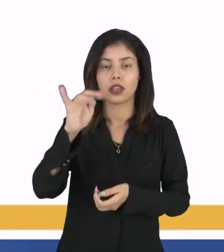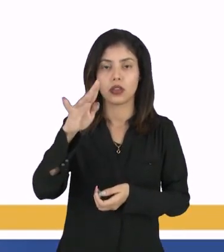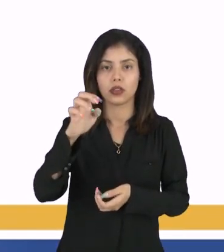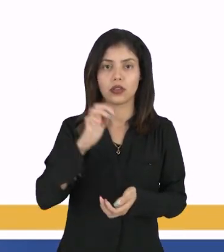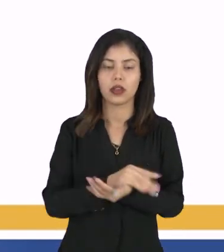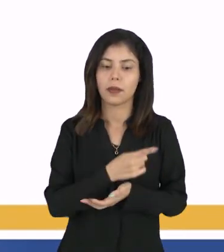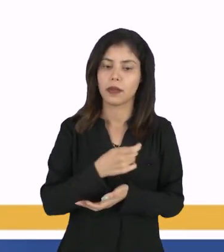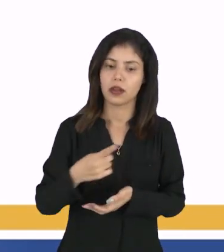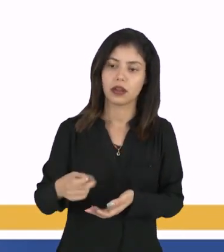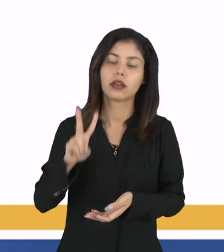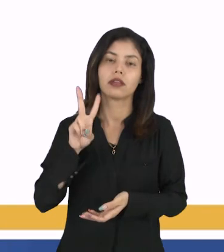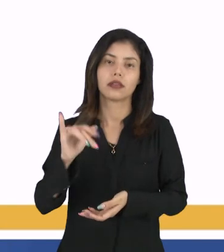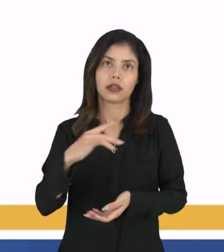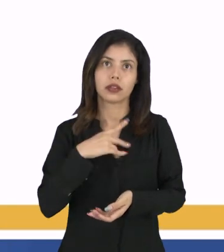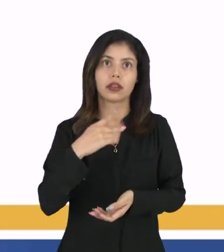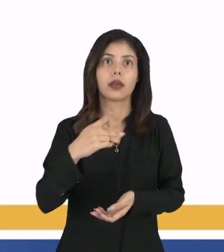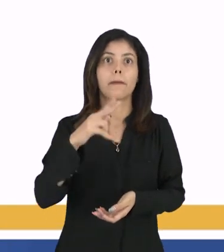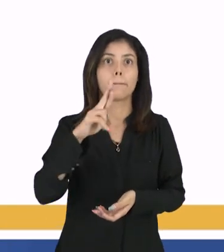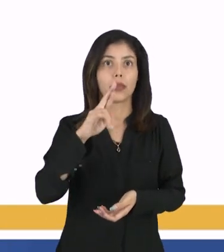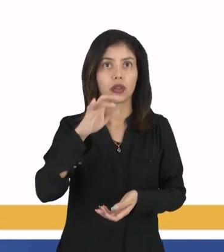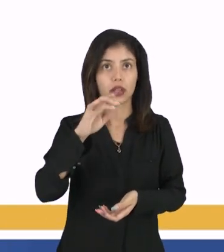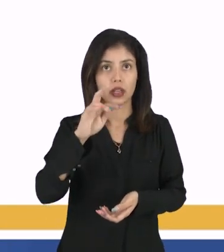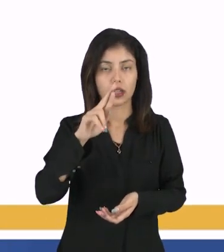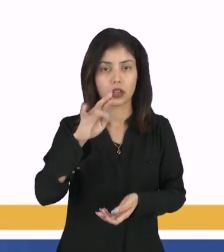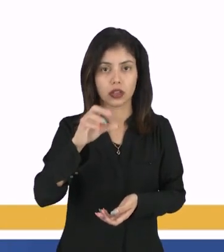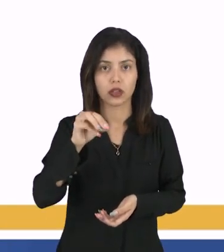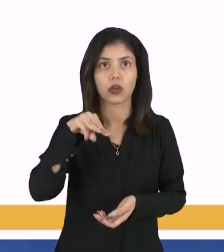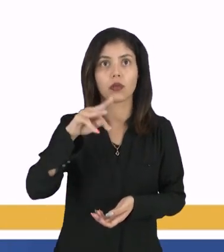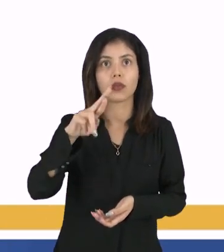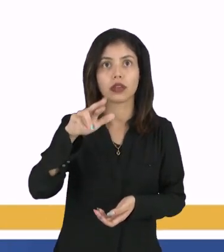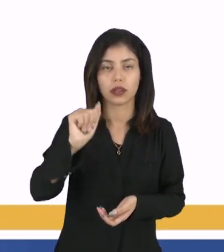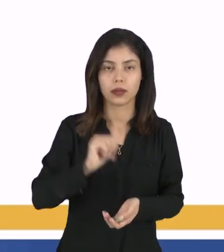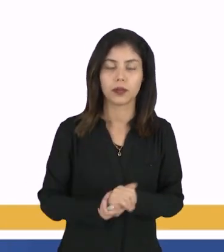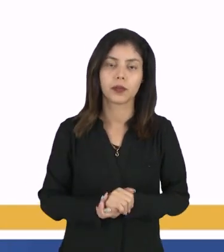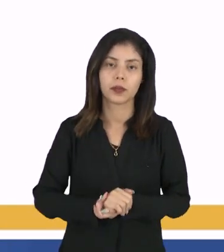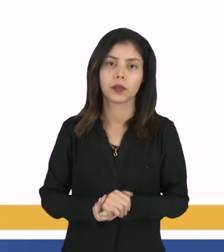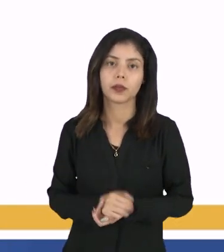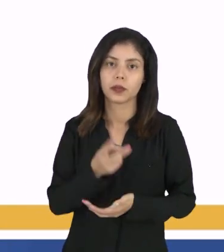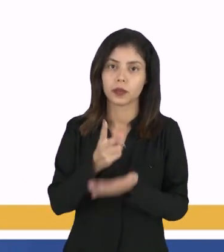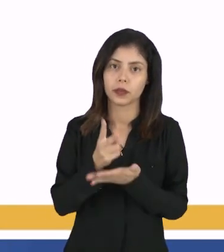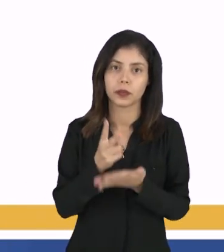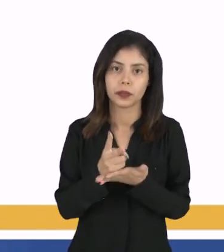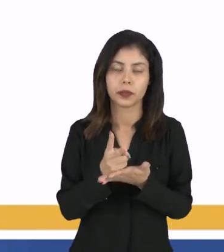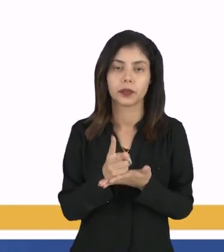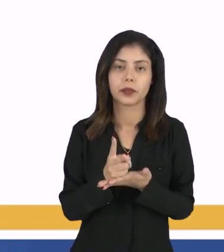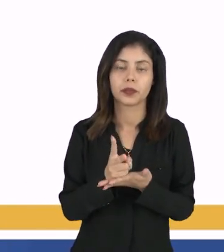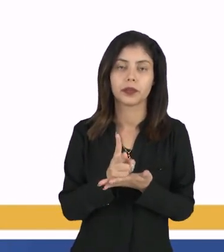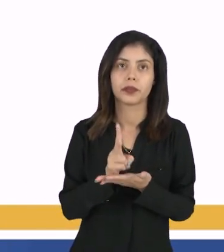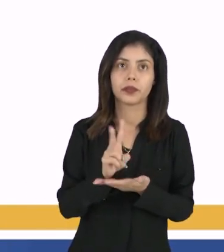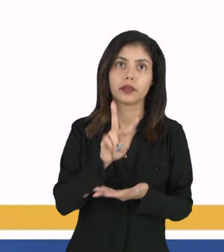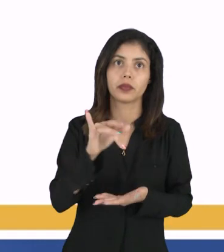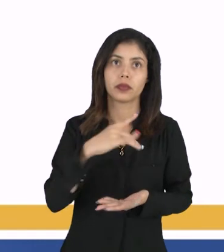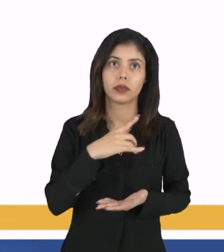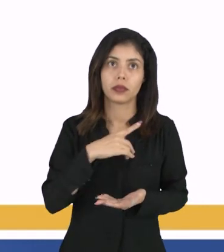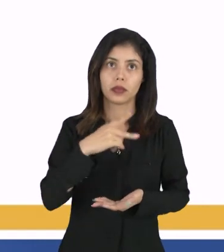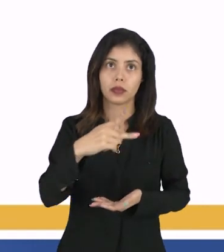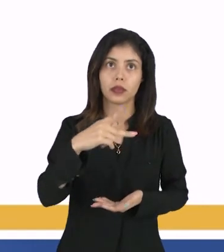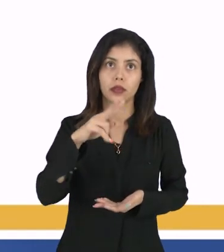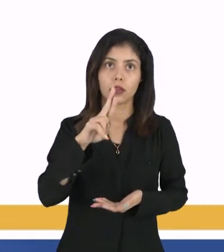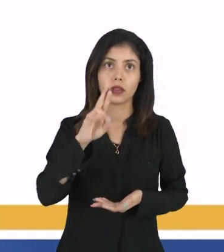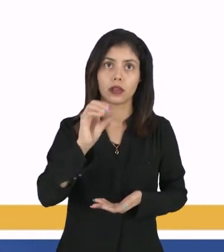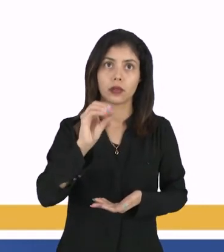Então, bactérias sempre vão ser procariontes, porque elas formam o reino Monera, tá? Reino Monera sempre vai ter